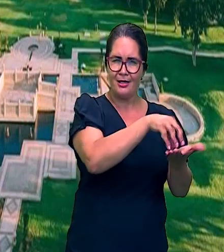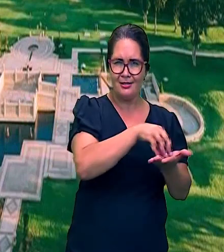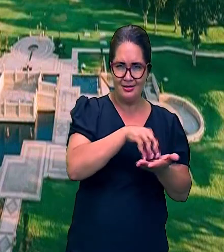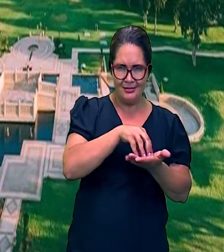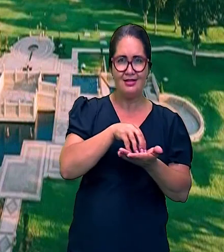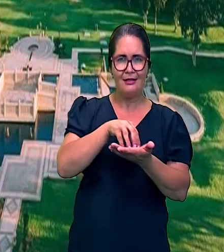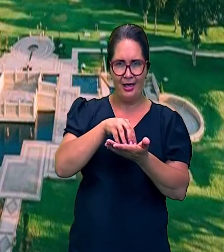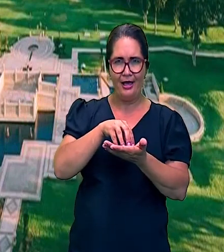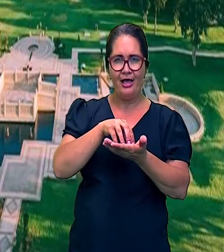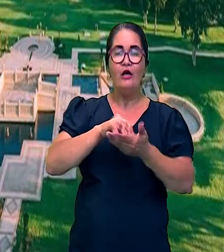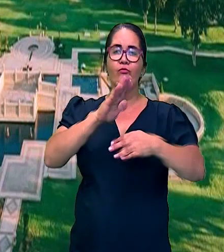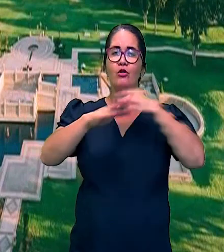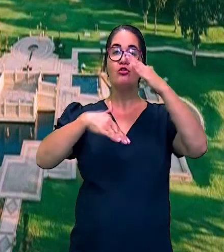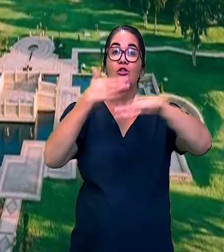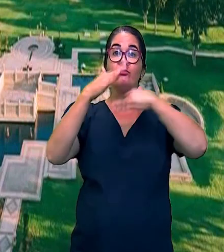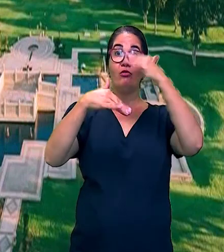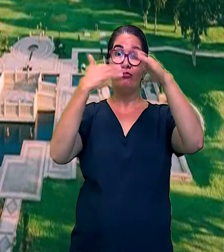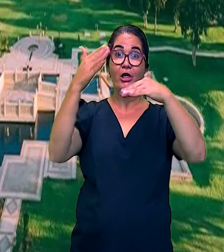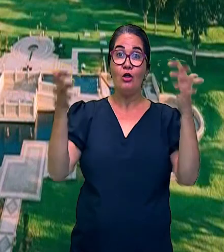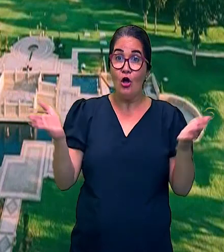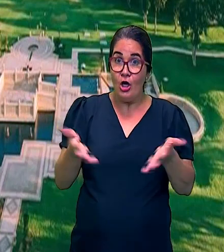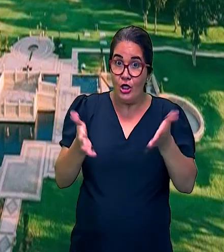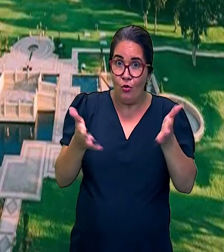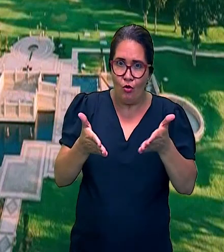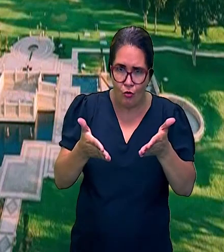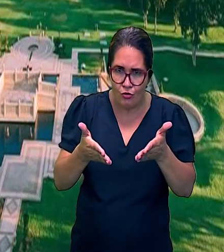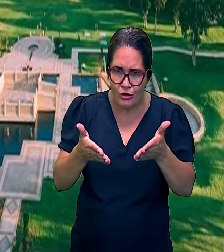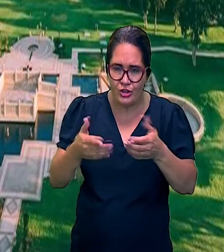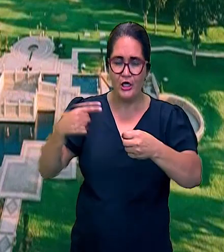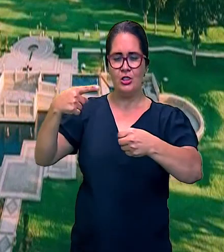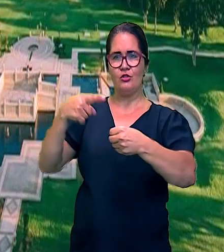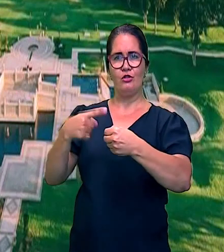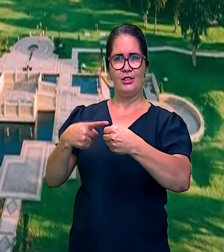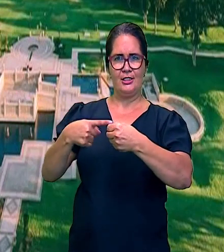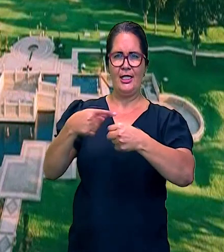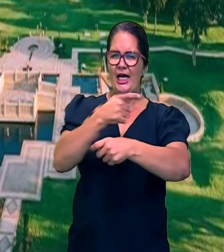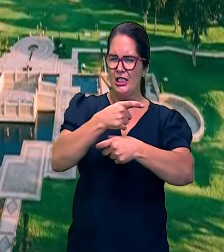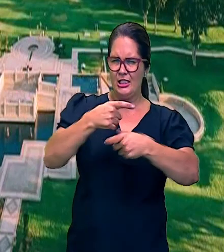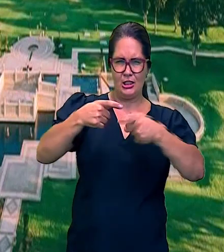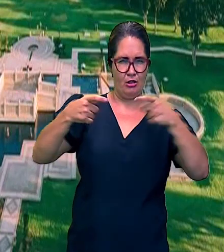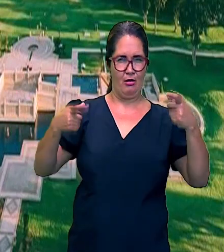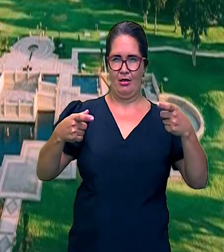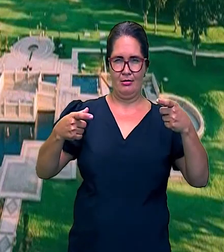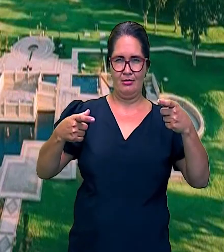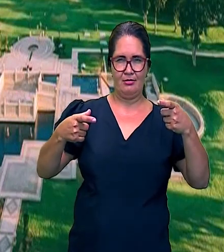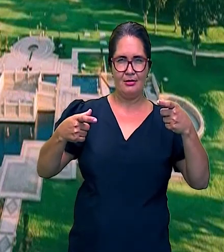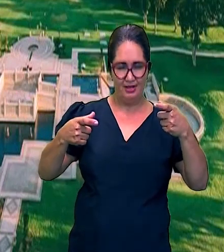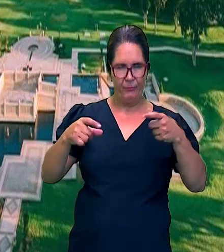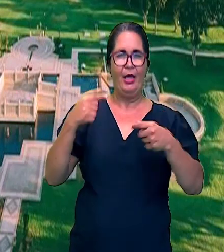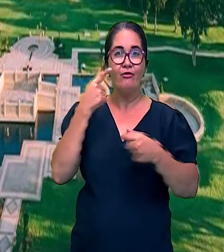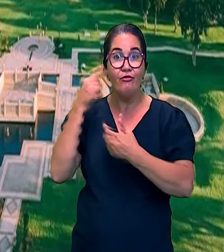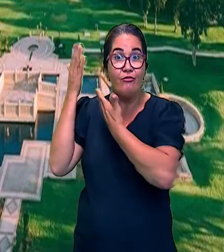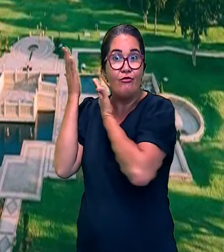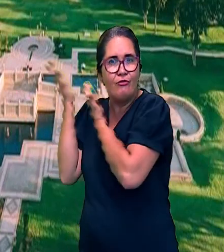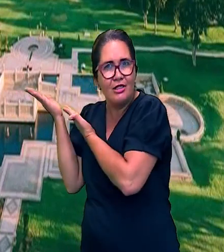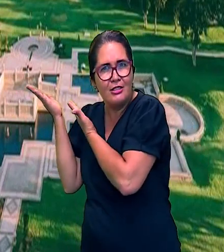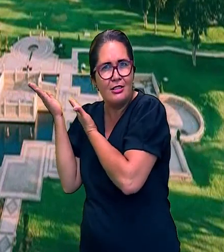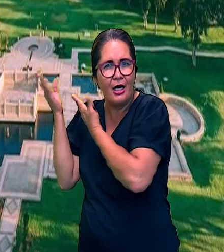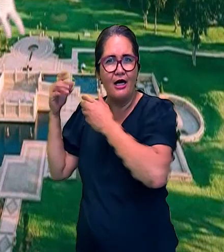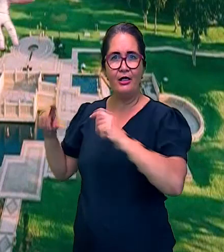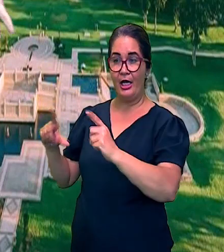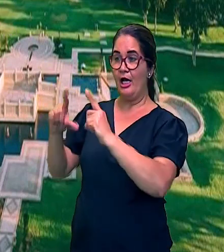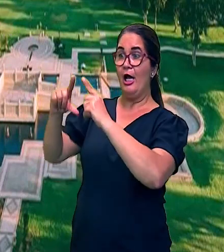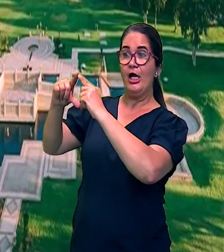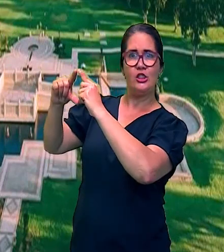do lado, as grandes pirâmides do Egito, as famosas pirâmides do Egito, essa civilização antiga